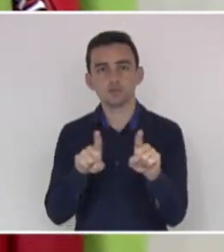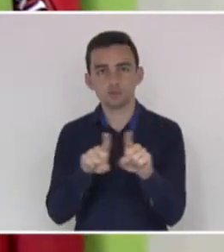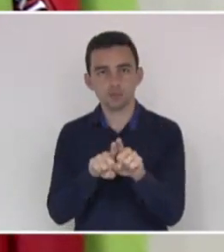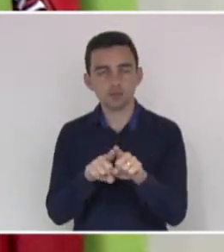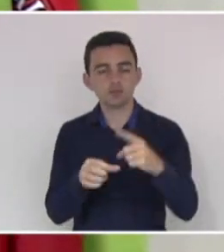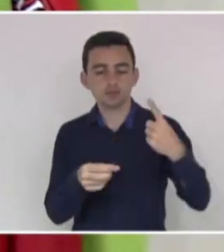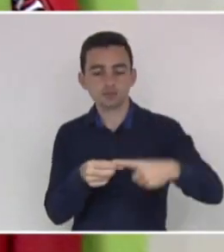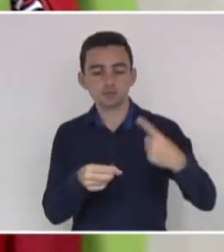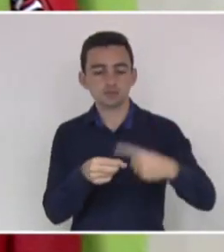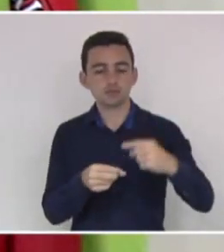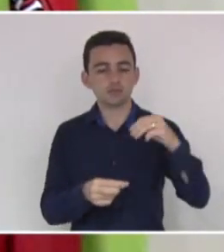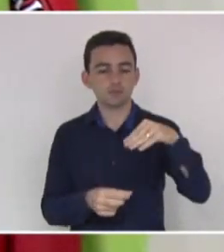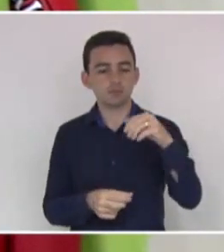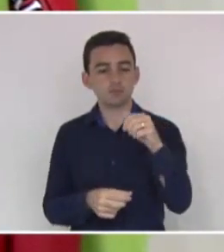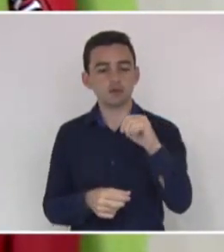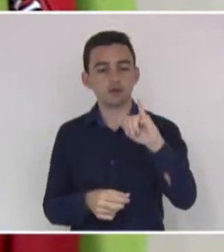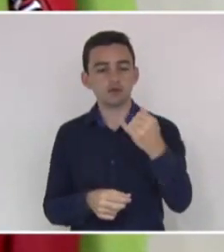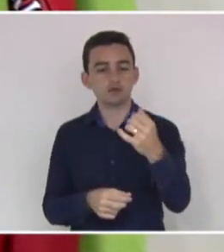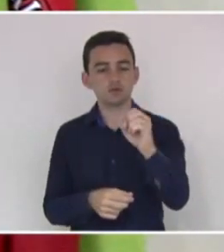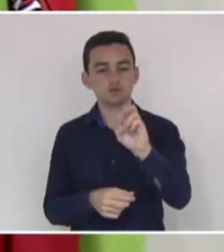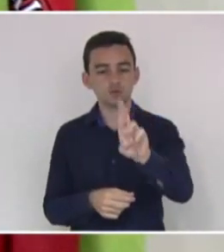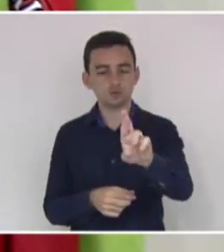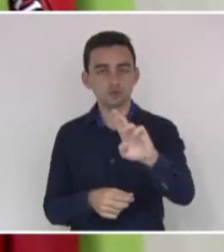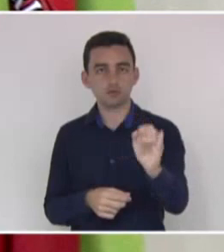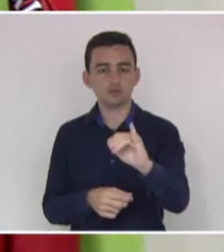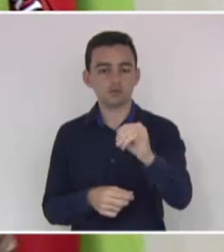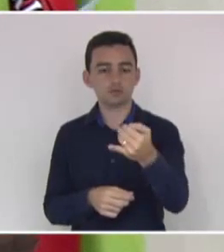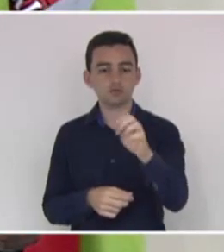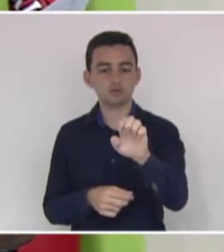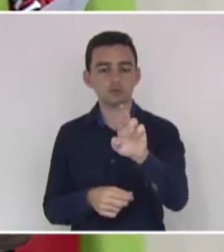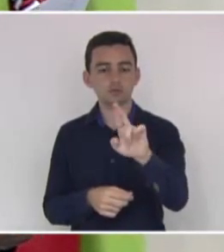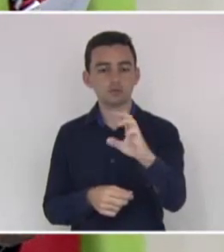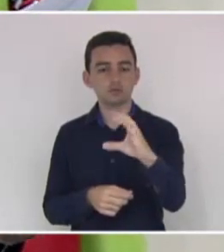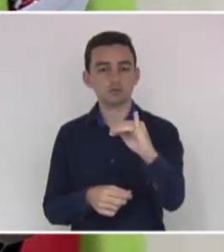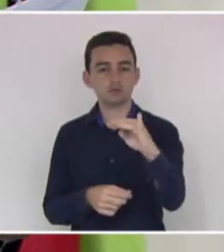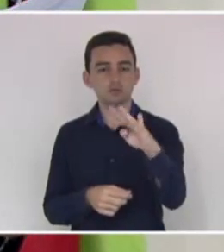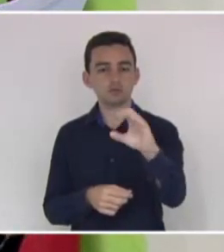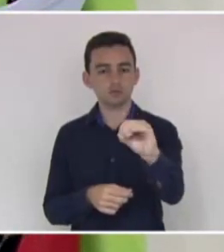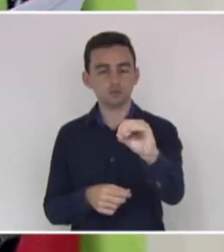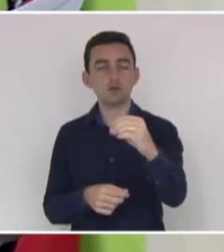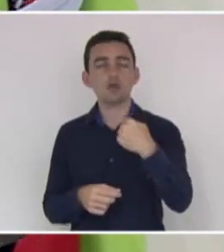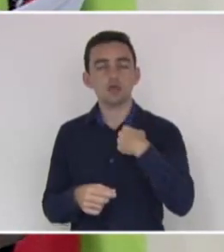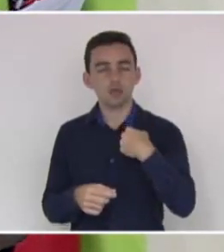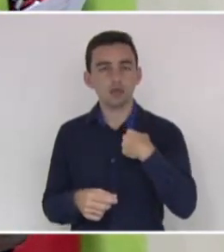Gersino. Mas venho aqui também, no dia de hoje, senhor presidente,